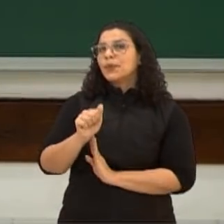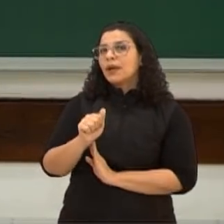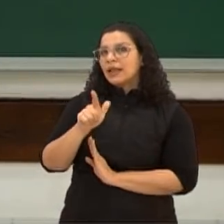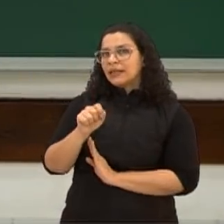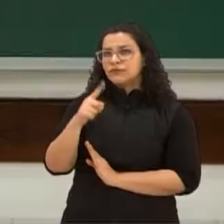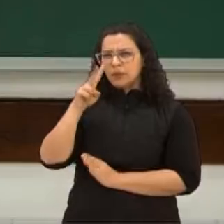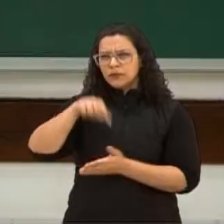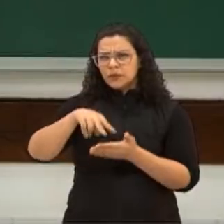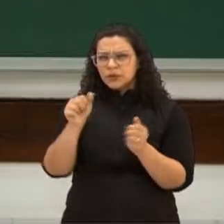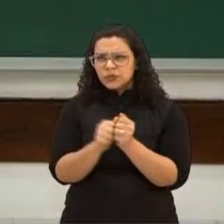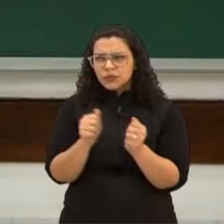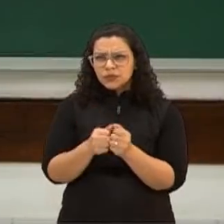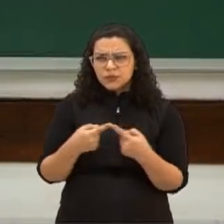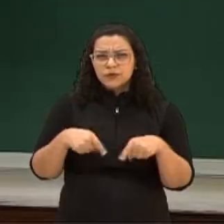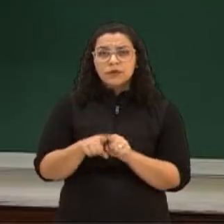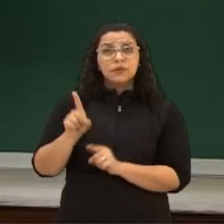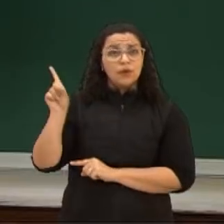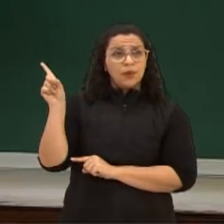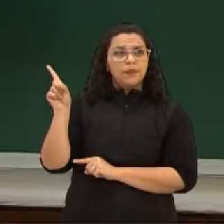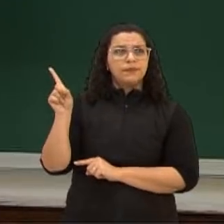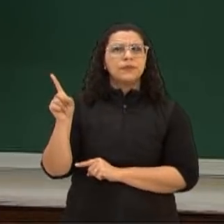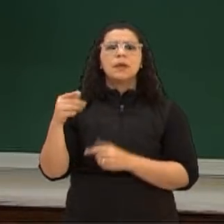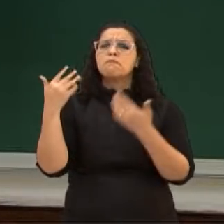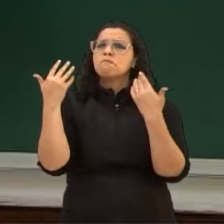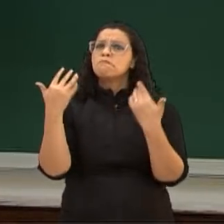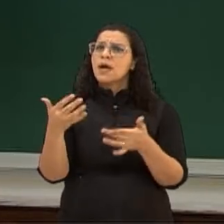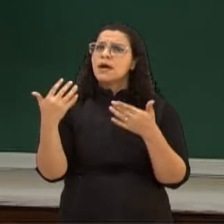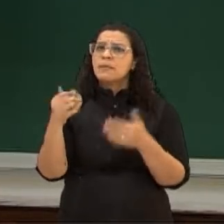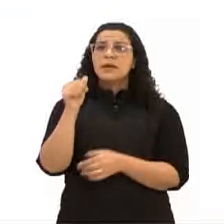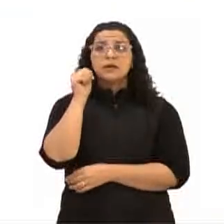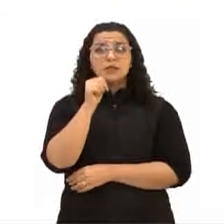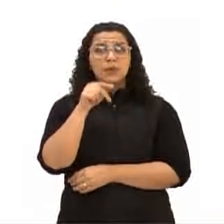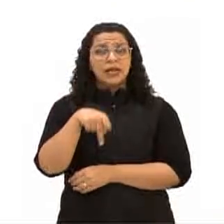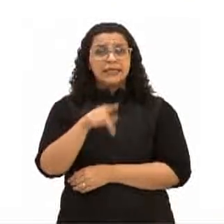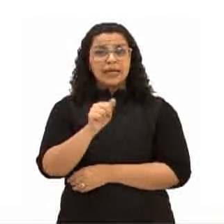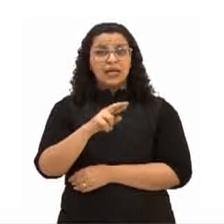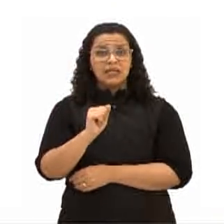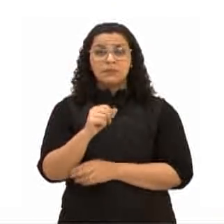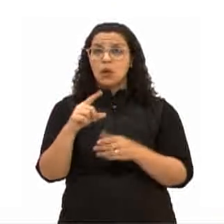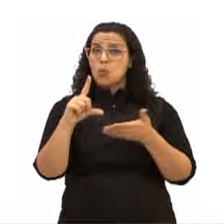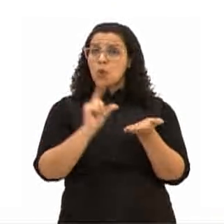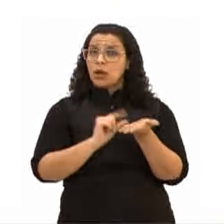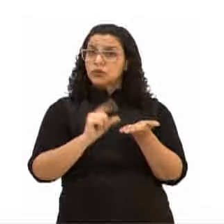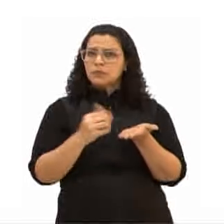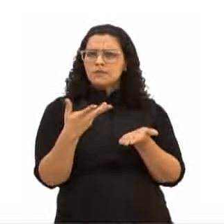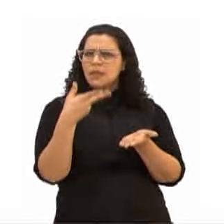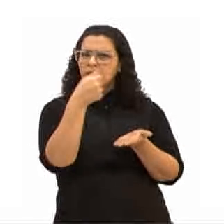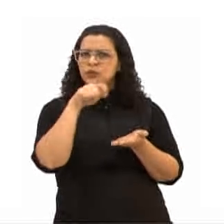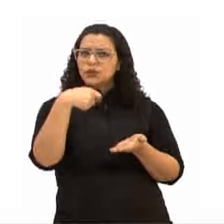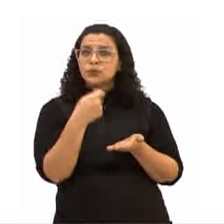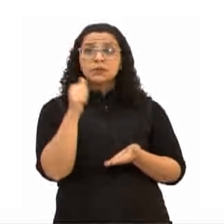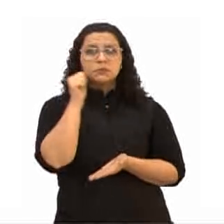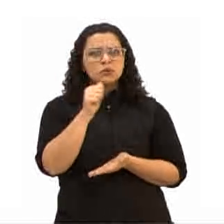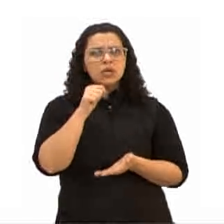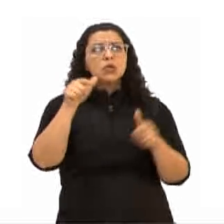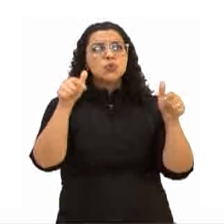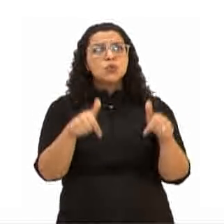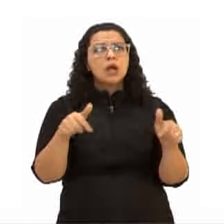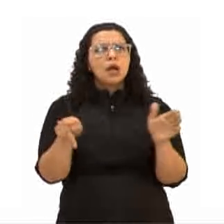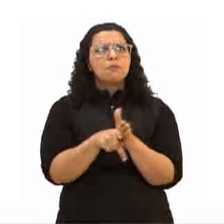Vamos ler a carta novamente? Olha lá. Parabéns a Karen Weck pelo excelente artigo sobre as mulheres em postos